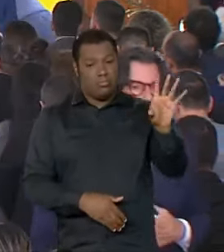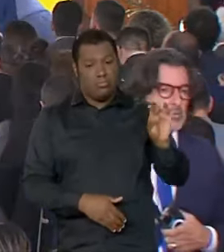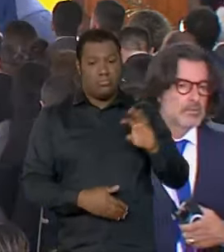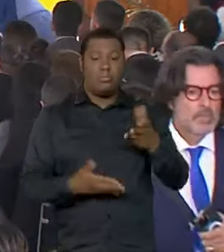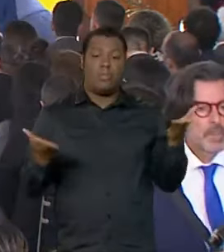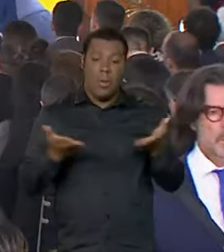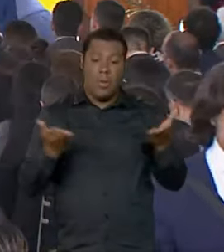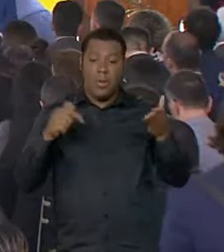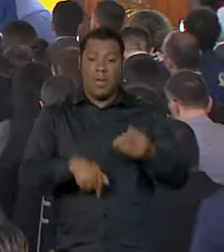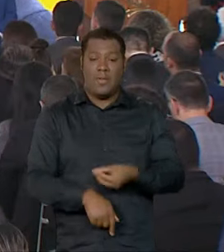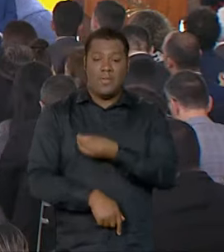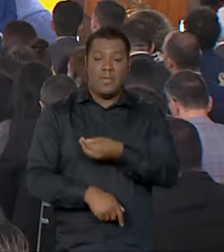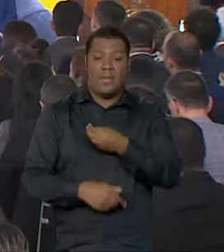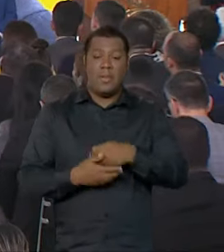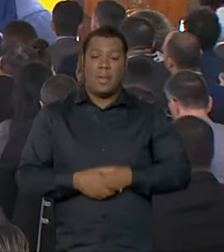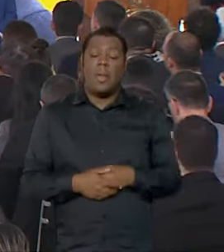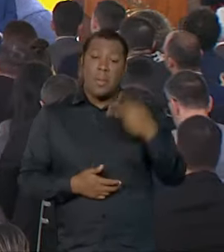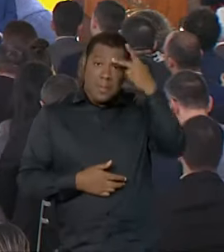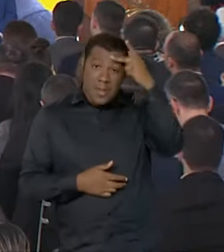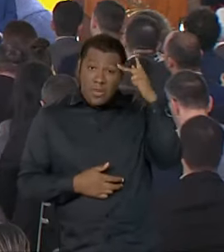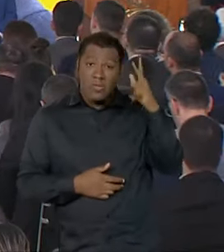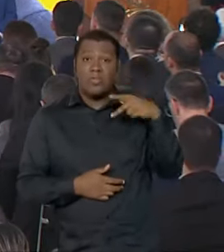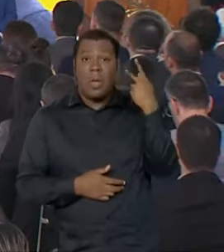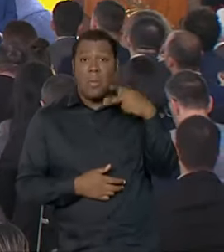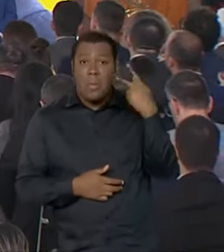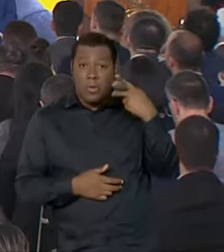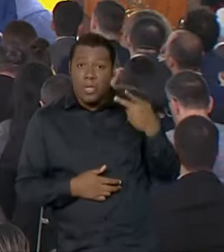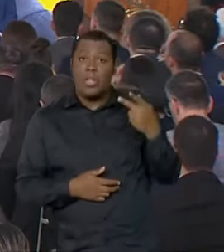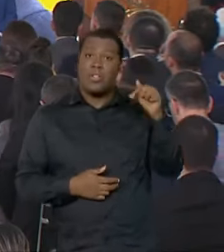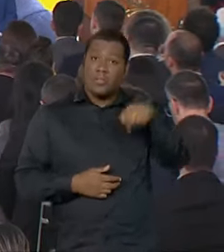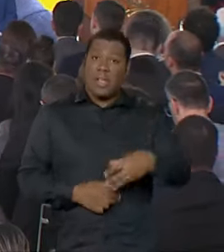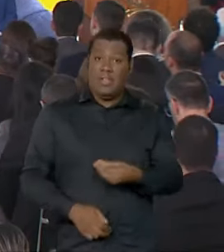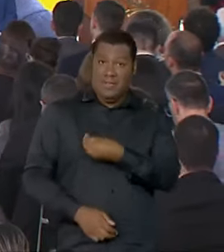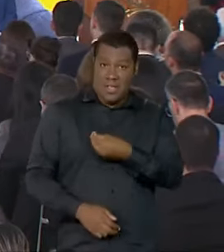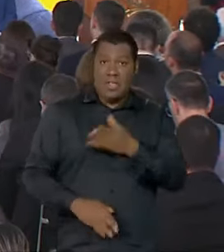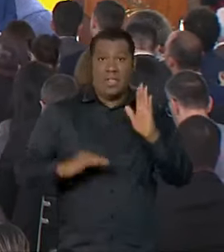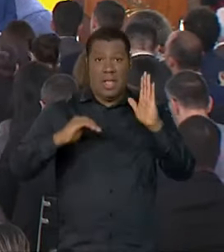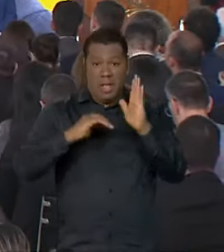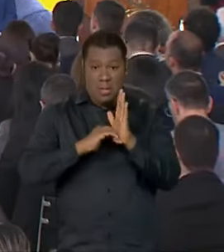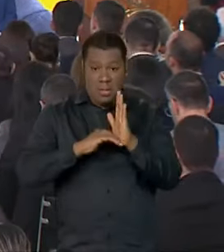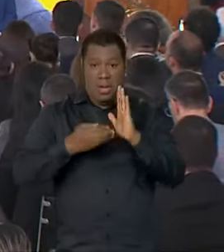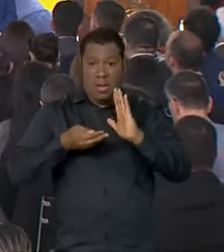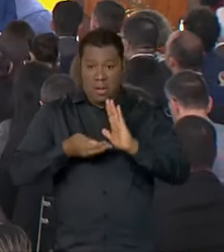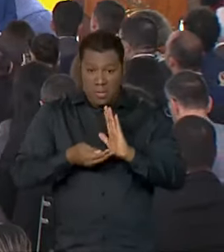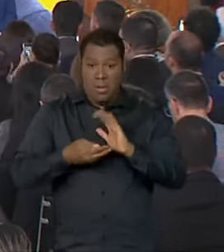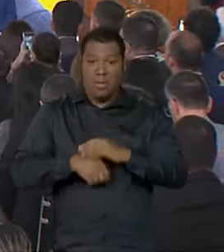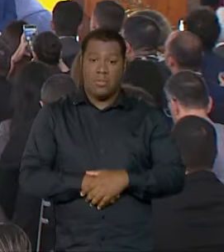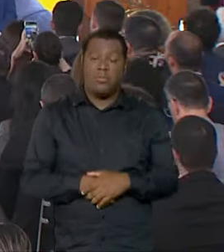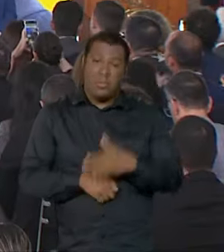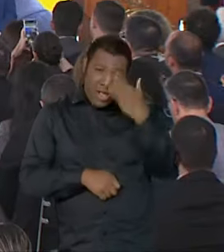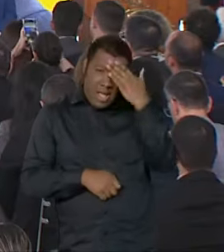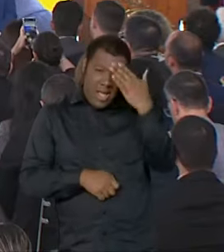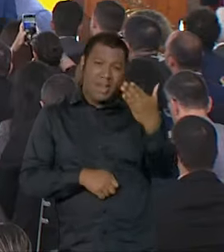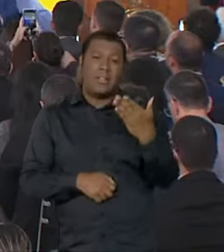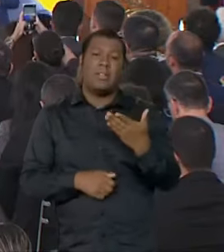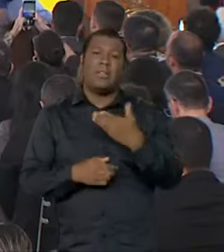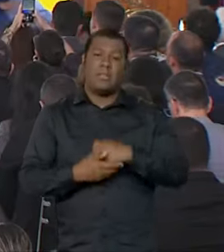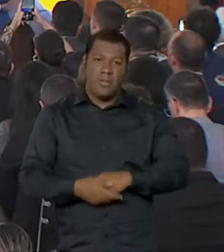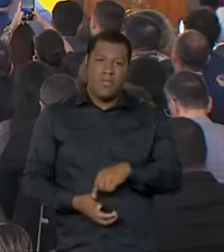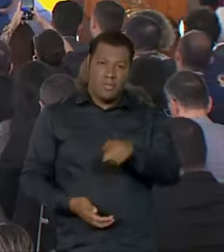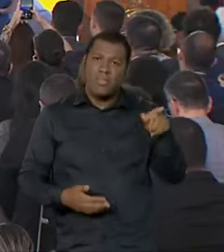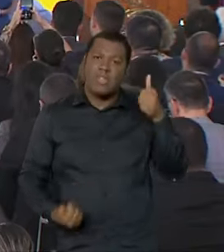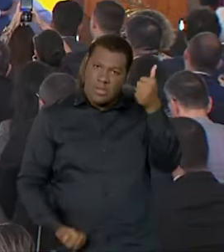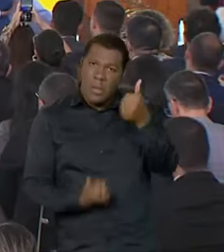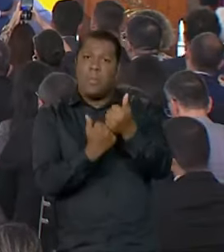a presença também de parlamentares da Câmara, do Senado, a quem agradeço por importantes passos que foram